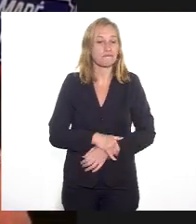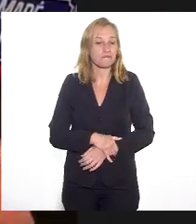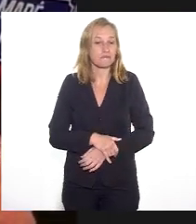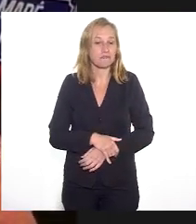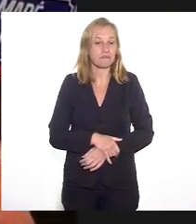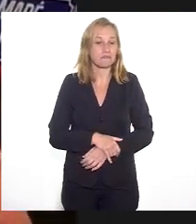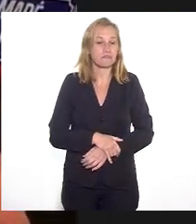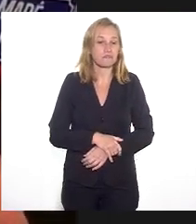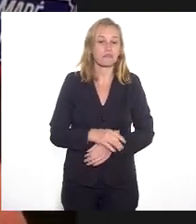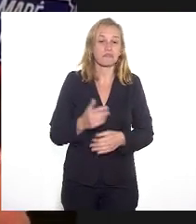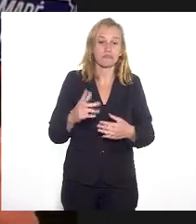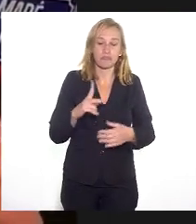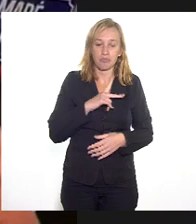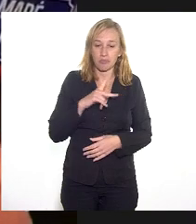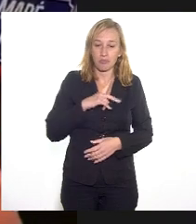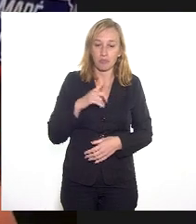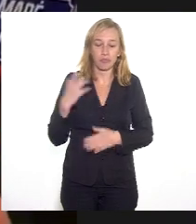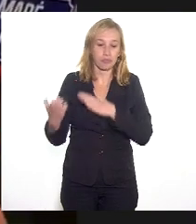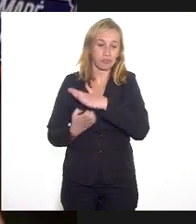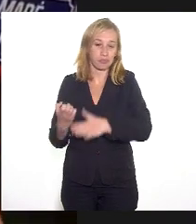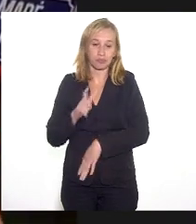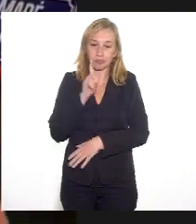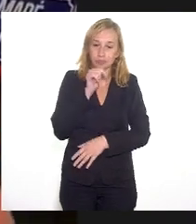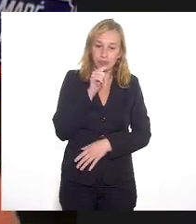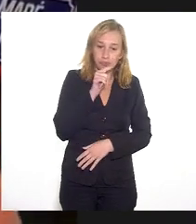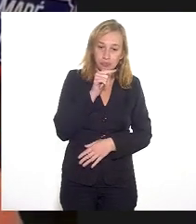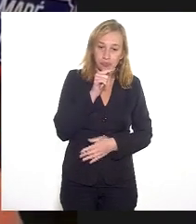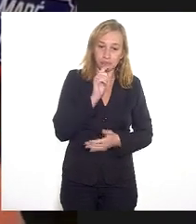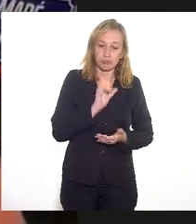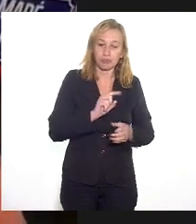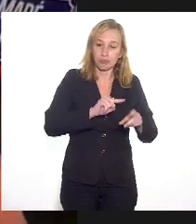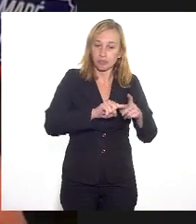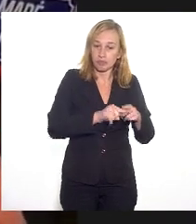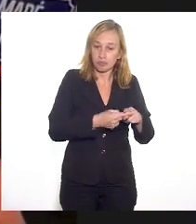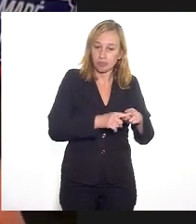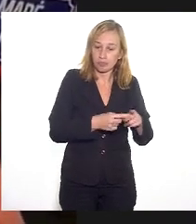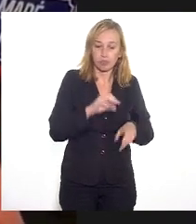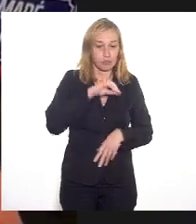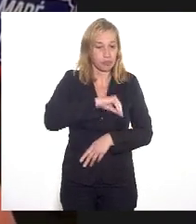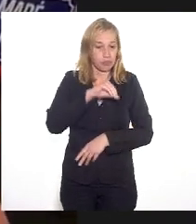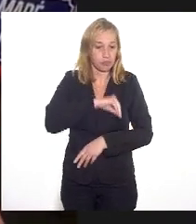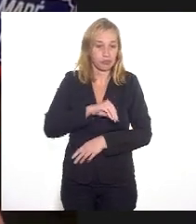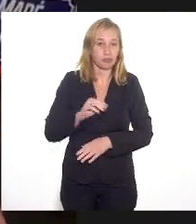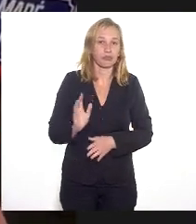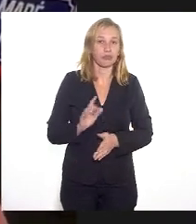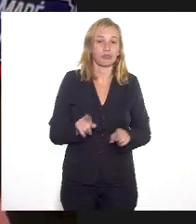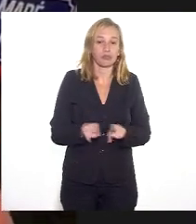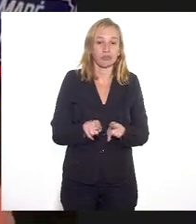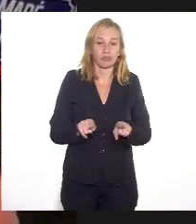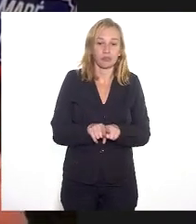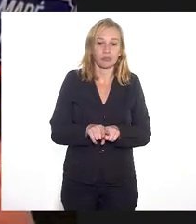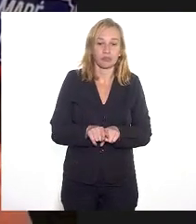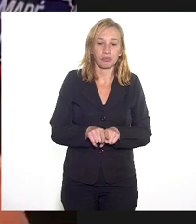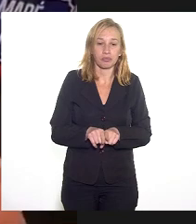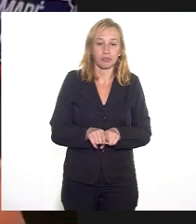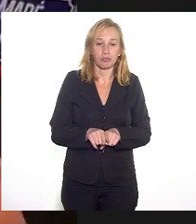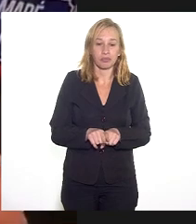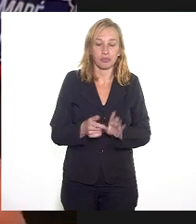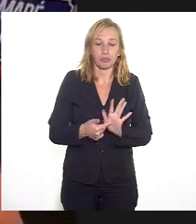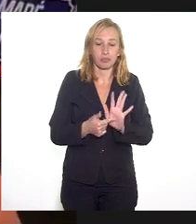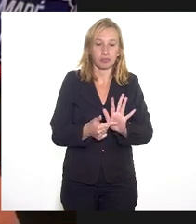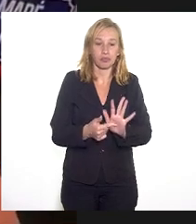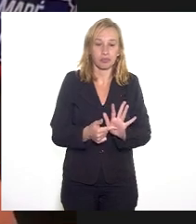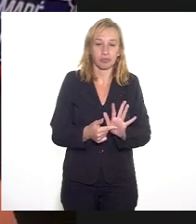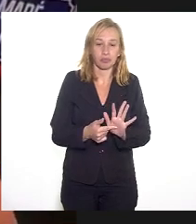à própria SEDAI, reajuste das perdas salariais. Enfim, senhor presidente, também esses demonstrativos